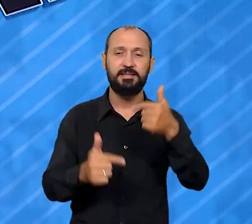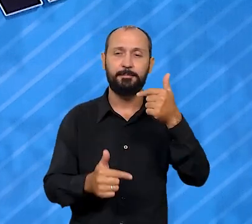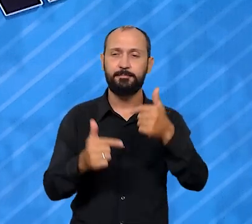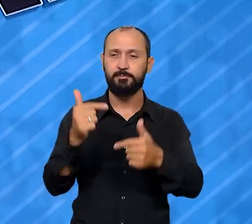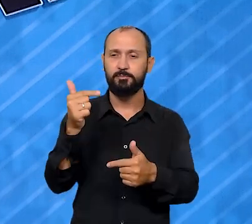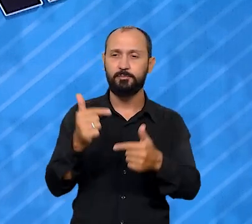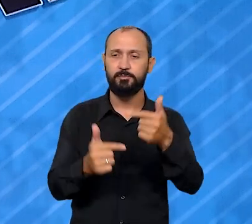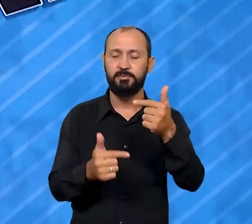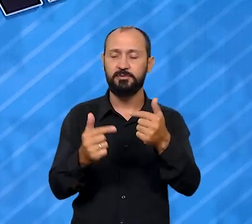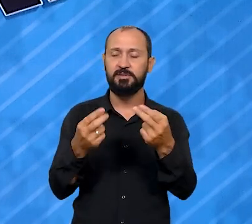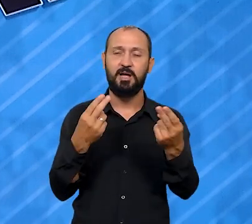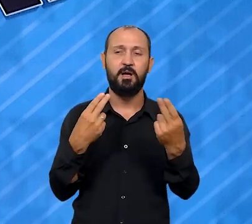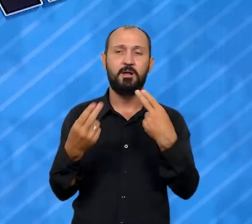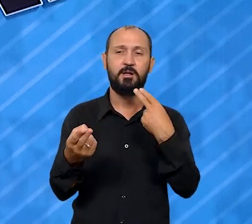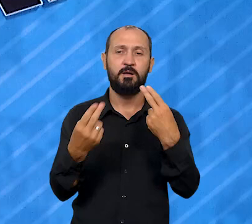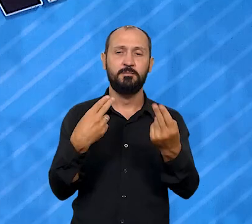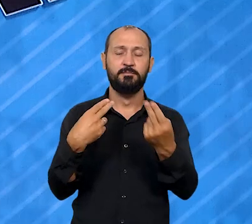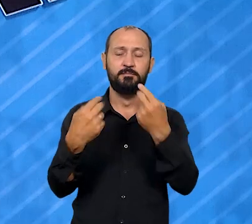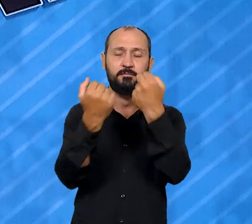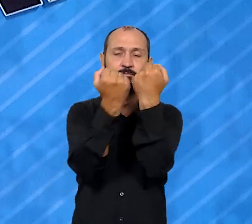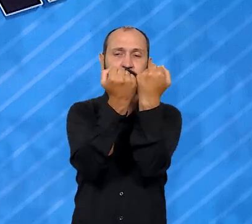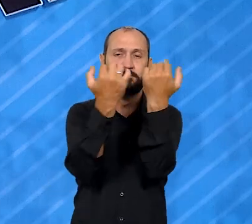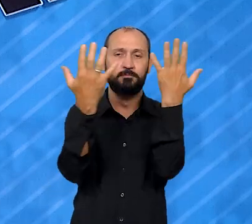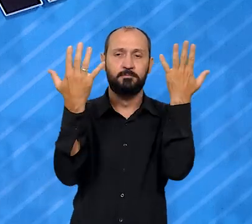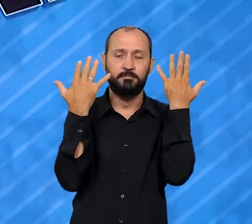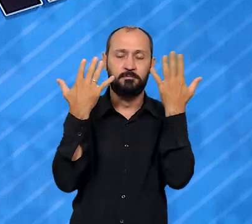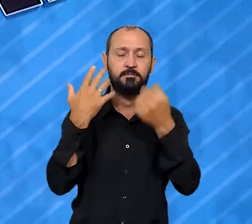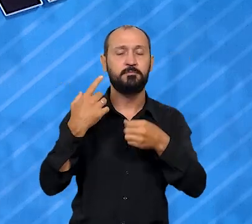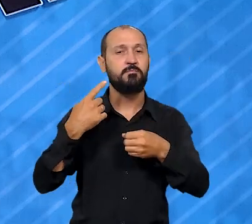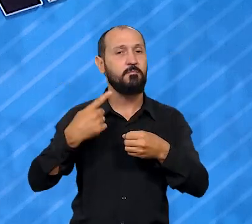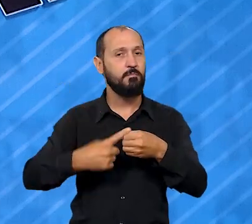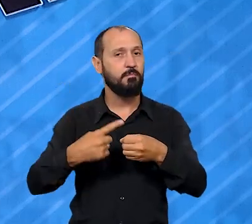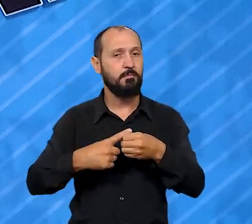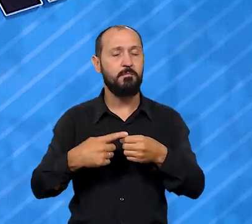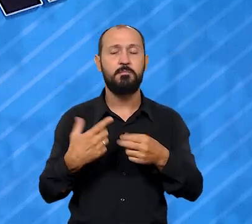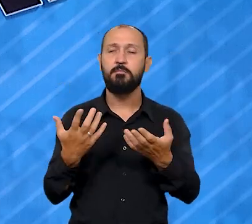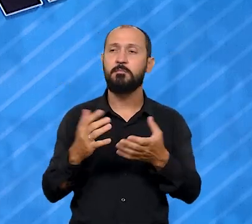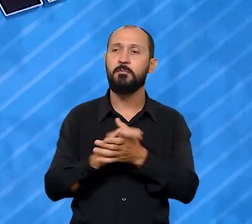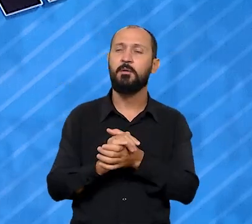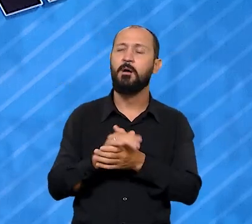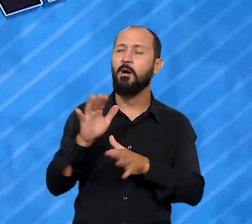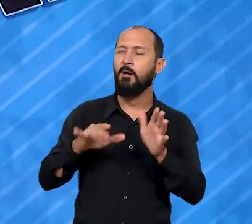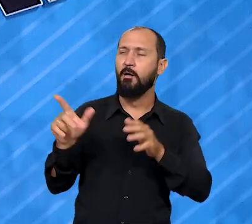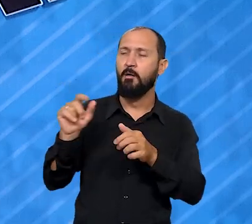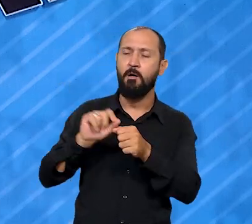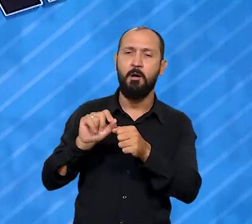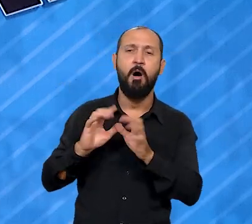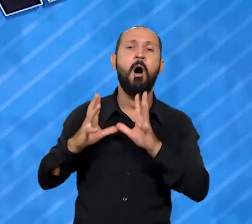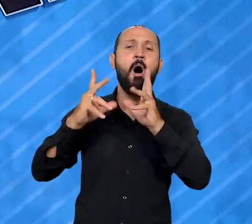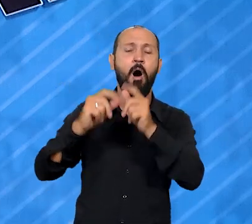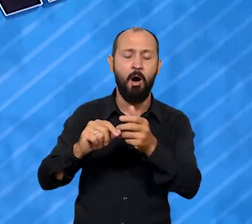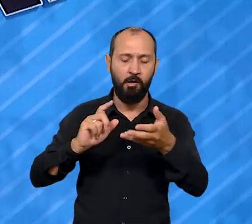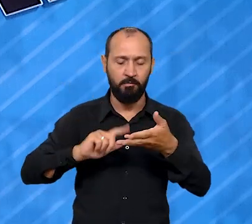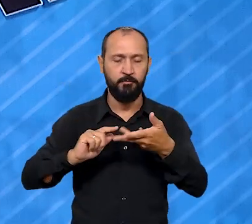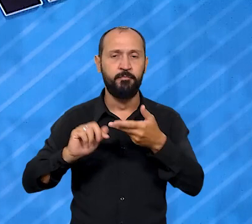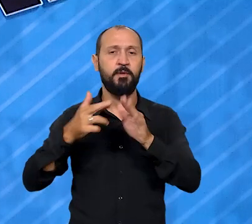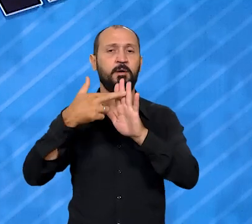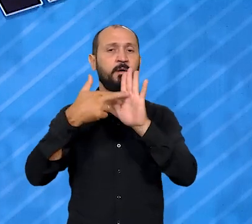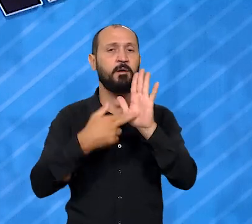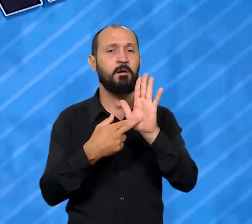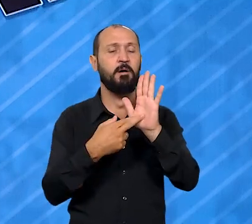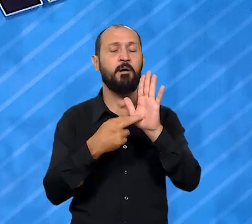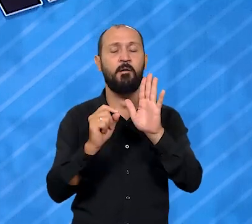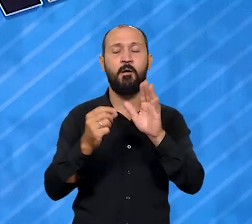da política urbanística e ambiental da cidade. Então, por lá são produzidos todos os